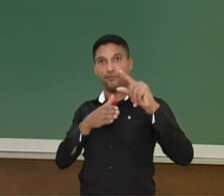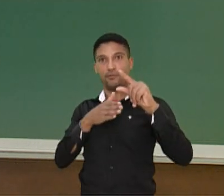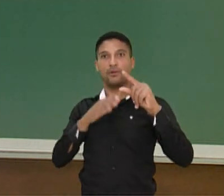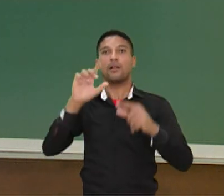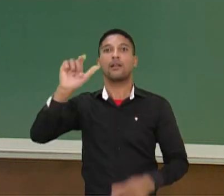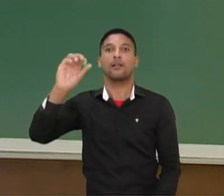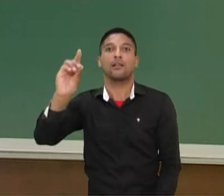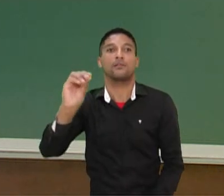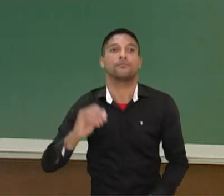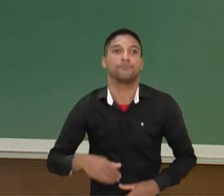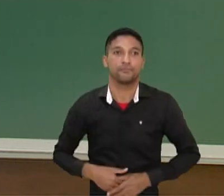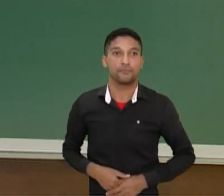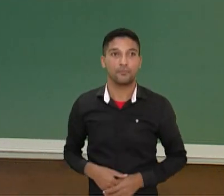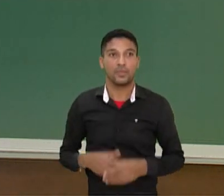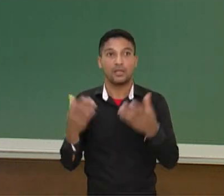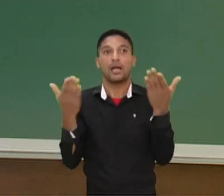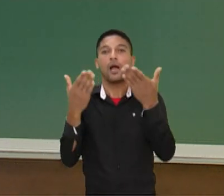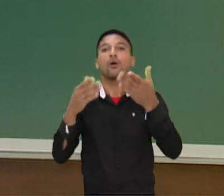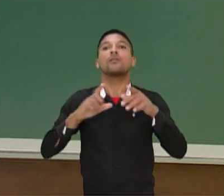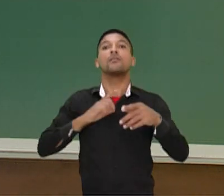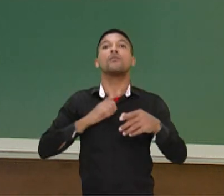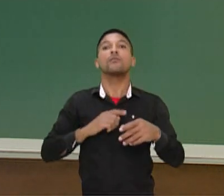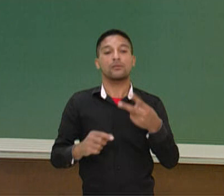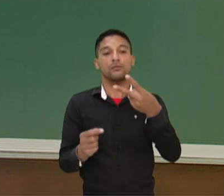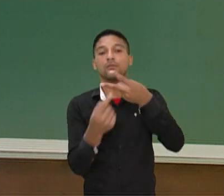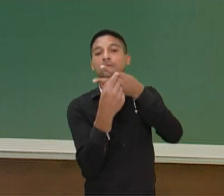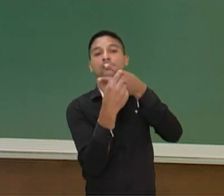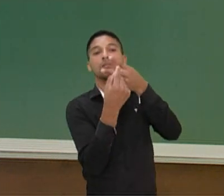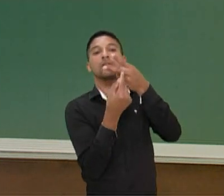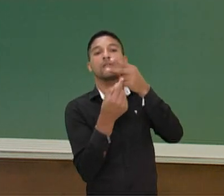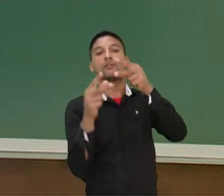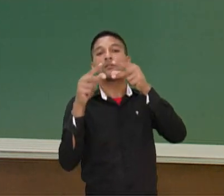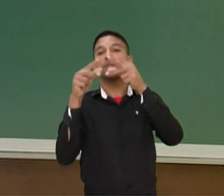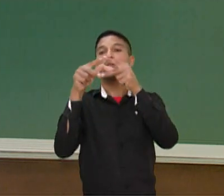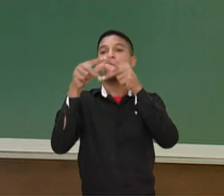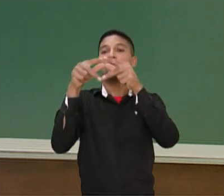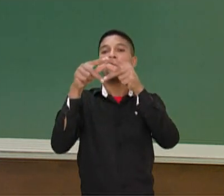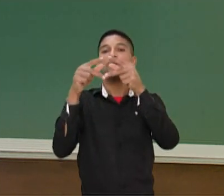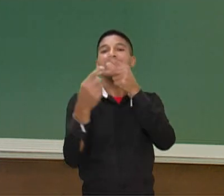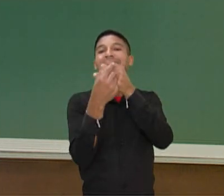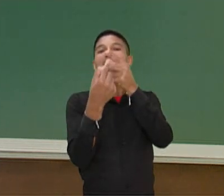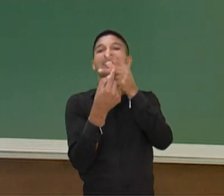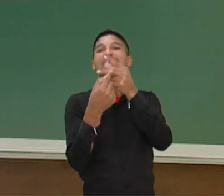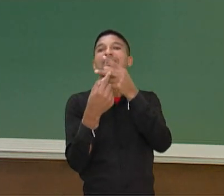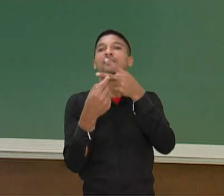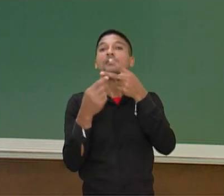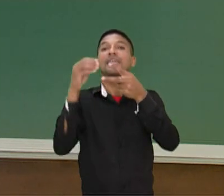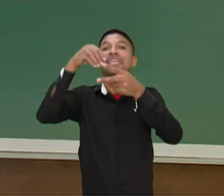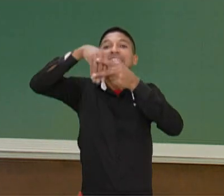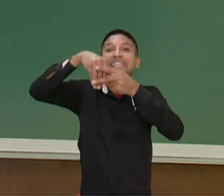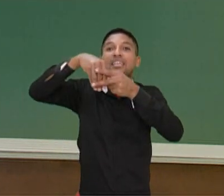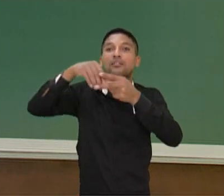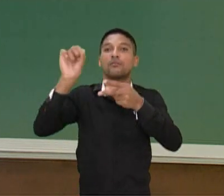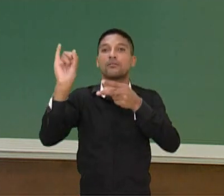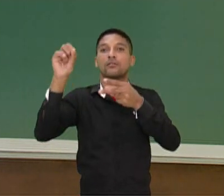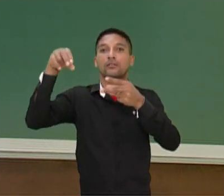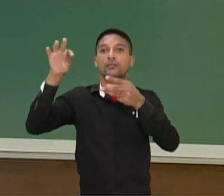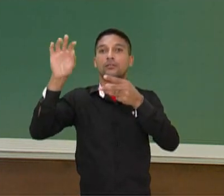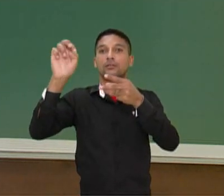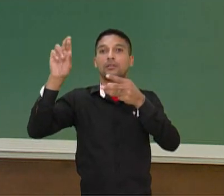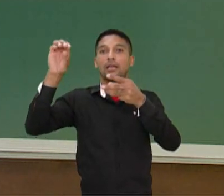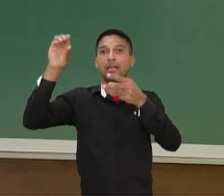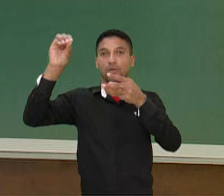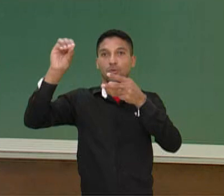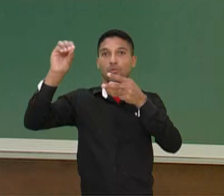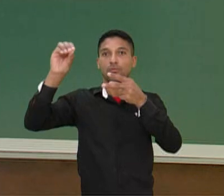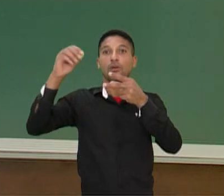Ângulos internos. Internos é porque está dentro. Então eu vou chamar eles